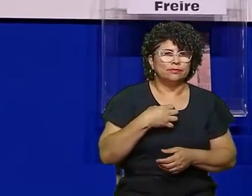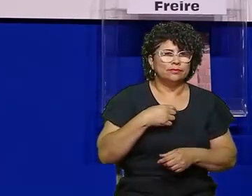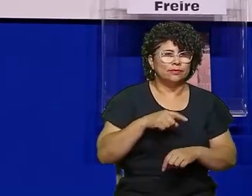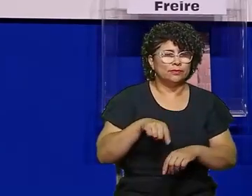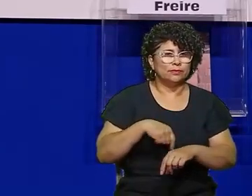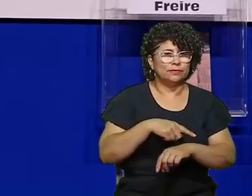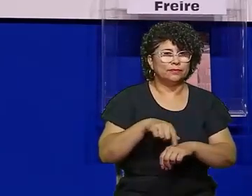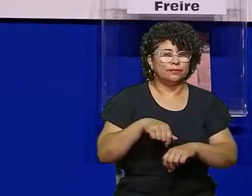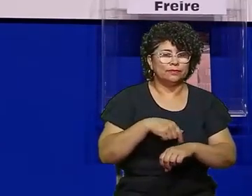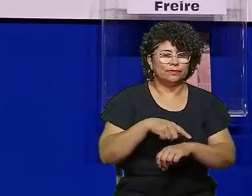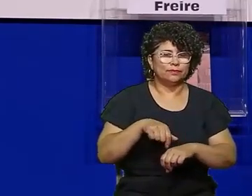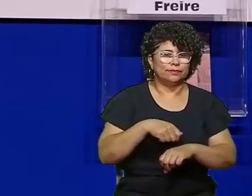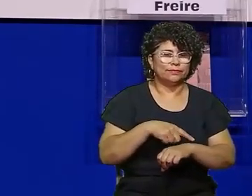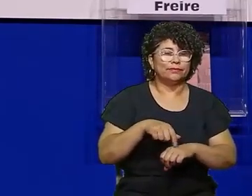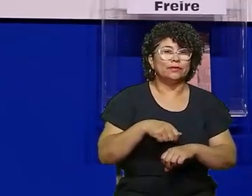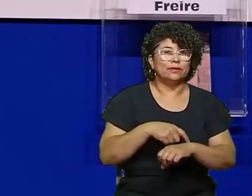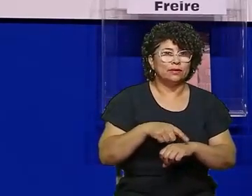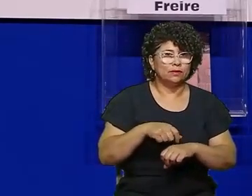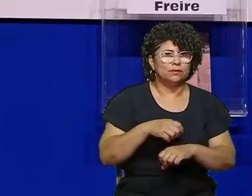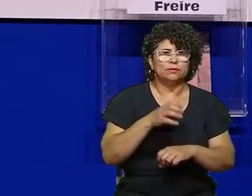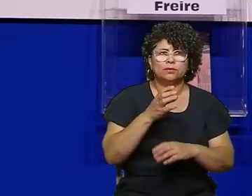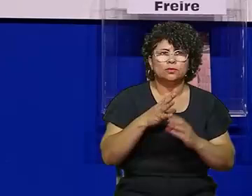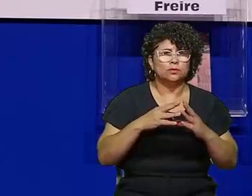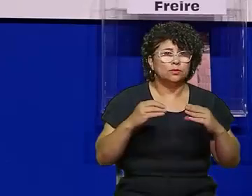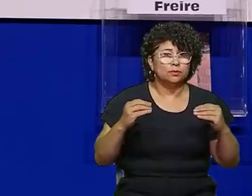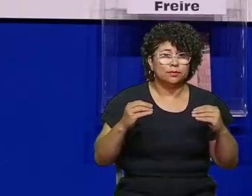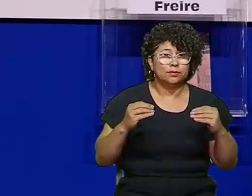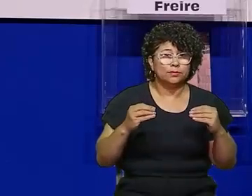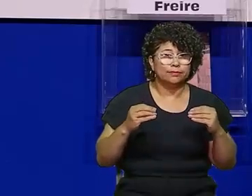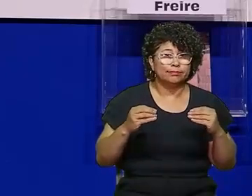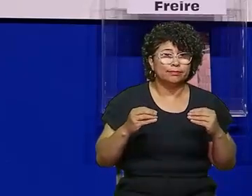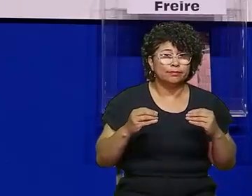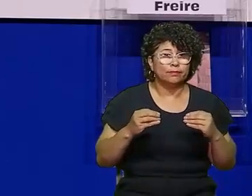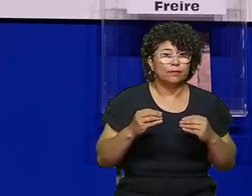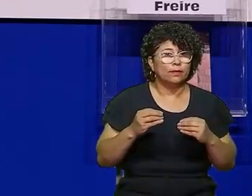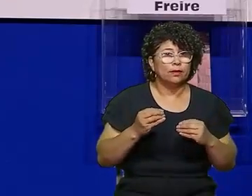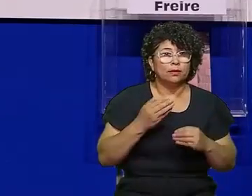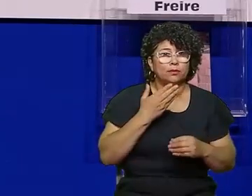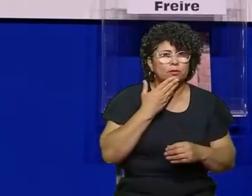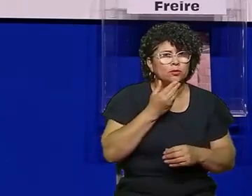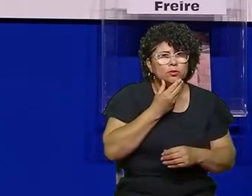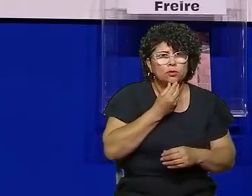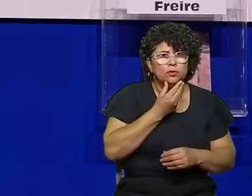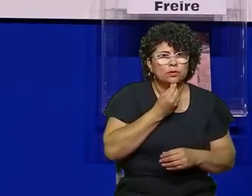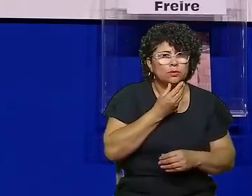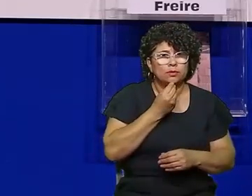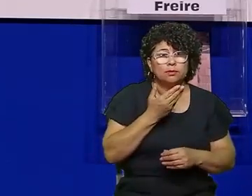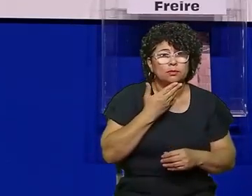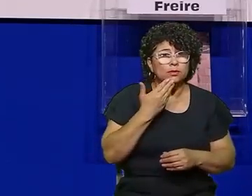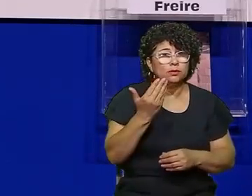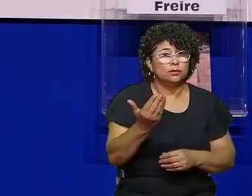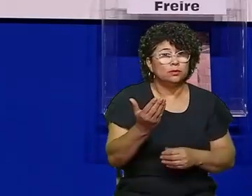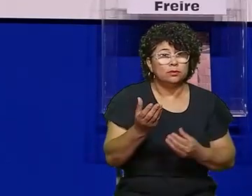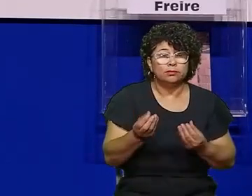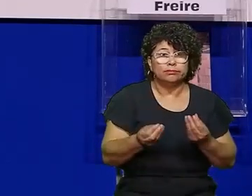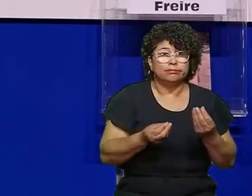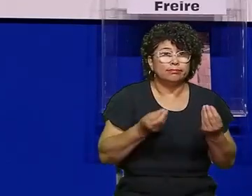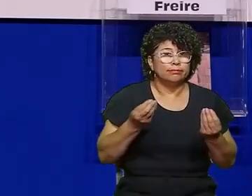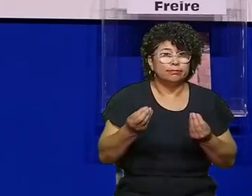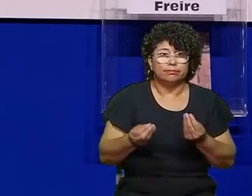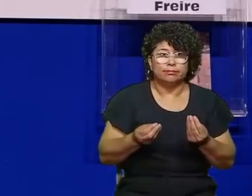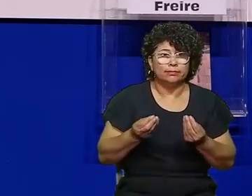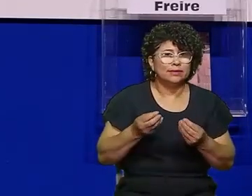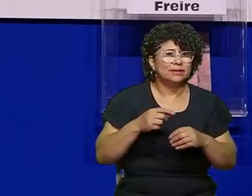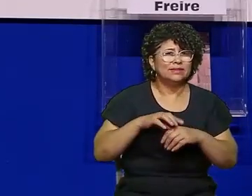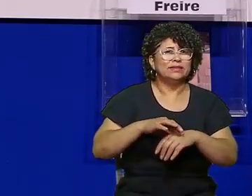em pó na rua. Os homens pedem carne, fogo, sapatos. As leis